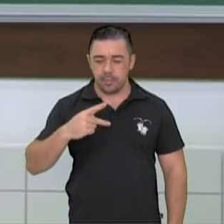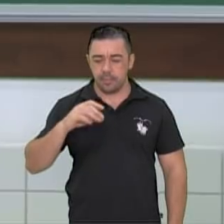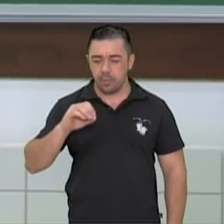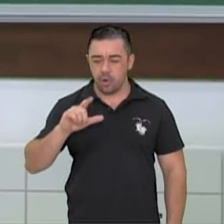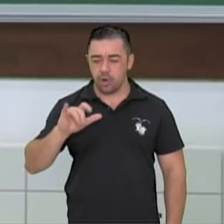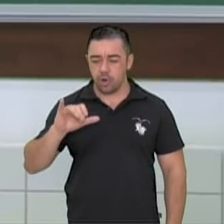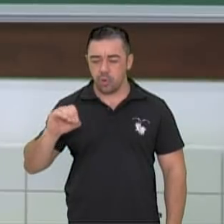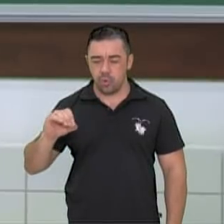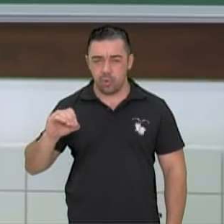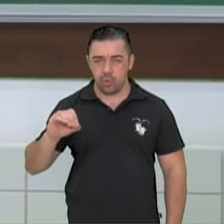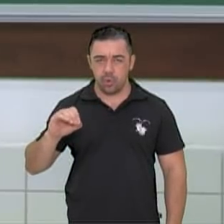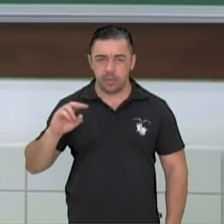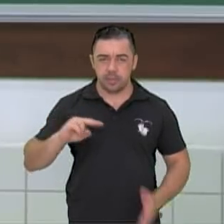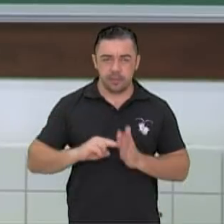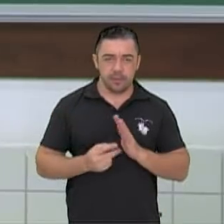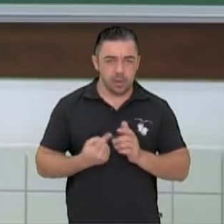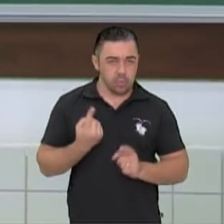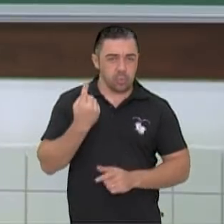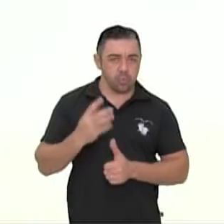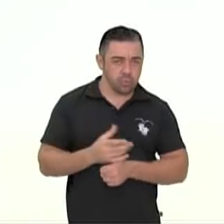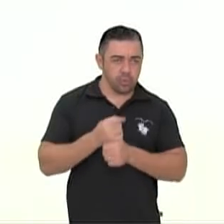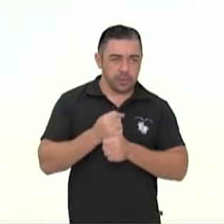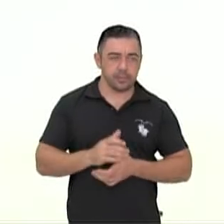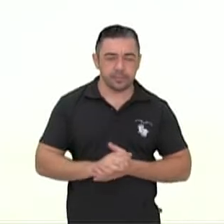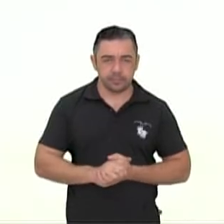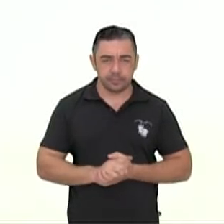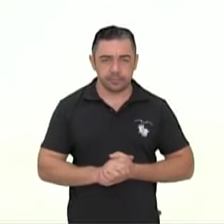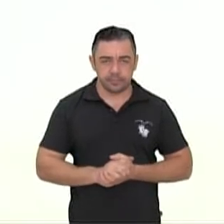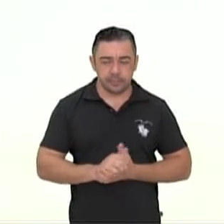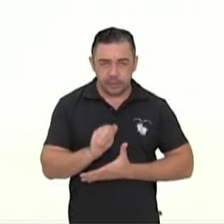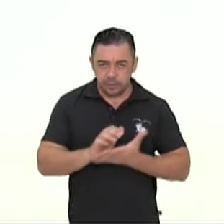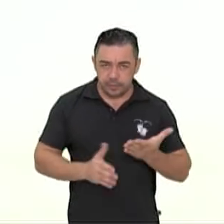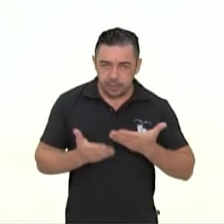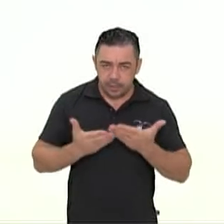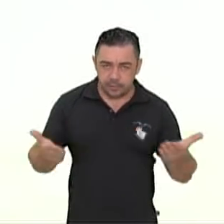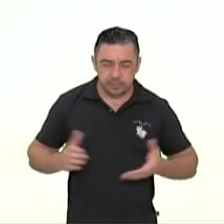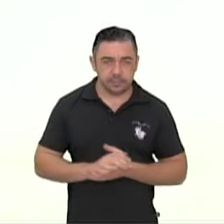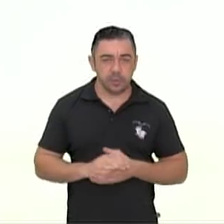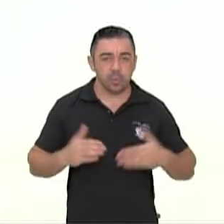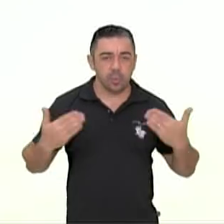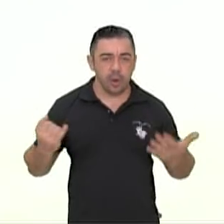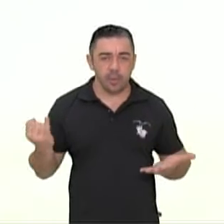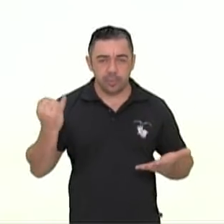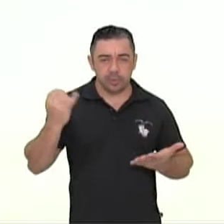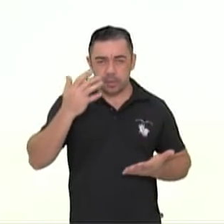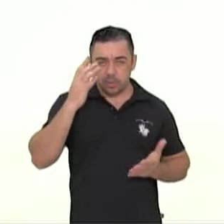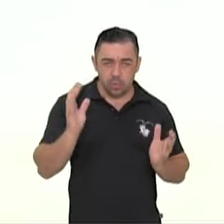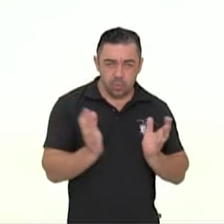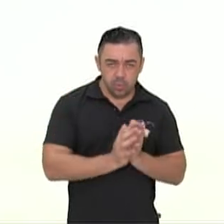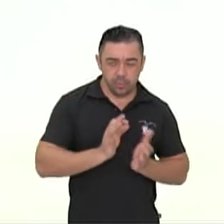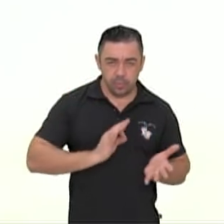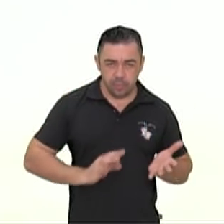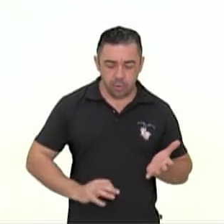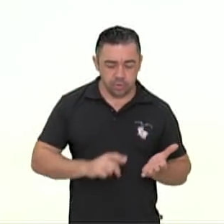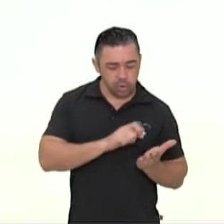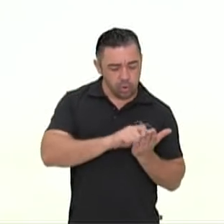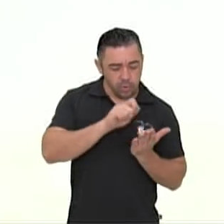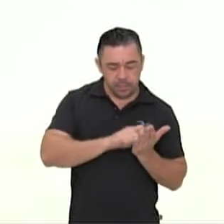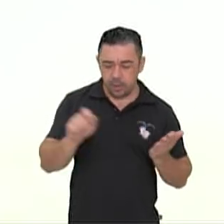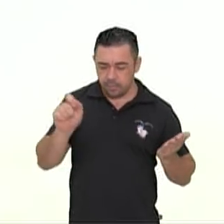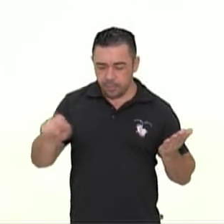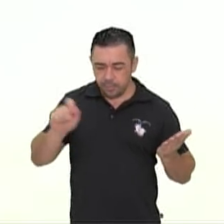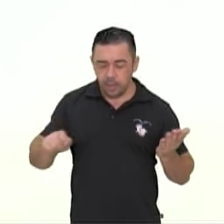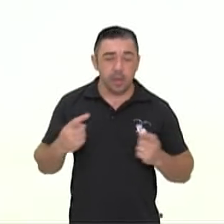monopólio. Entenderam? Agora é com vocês, qual foi a importância dos copistas na Idade Média e por que haviam